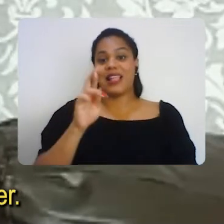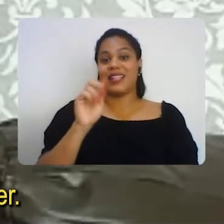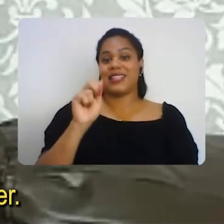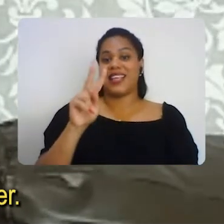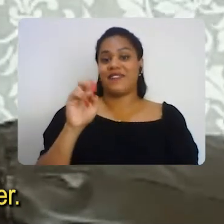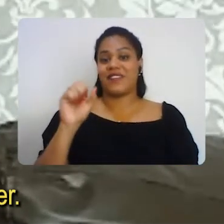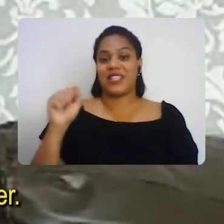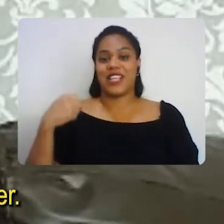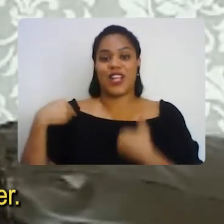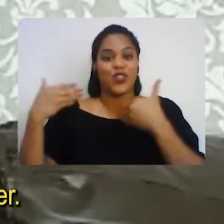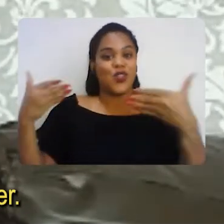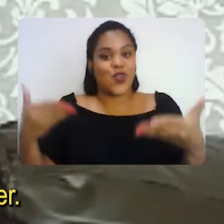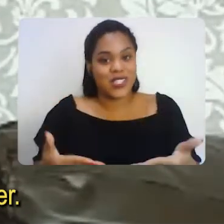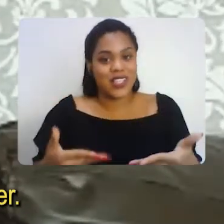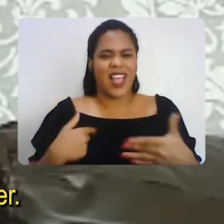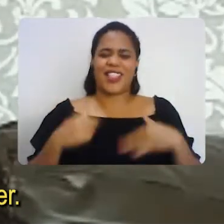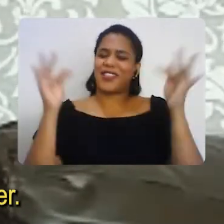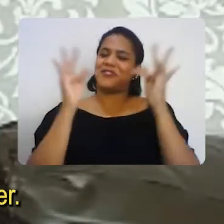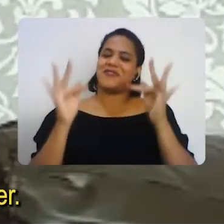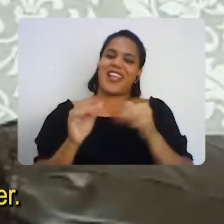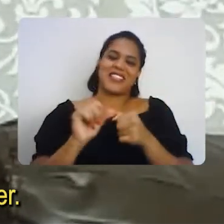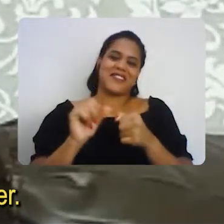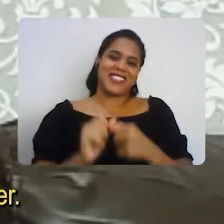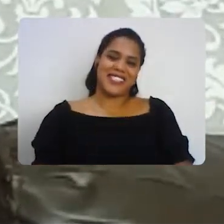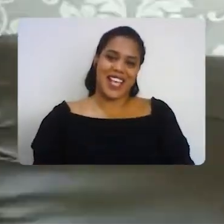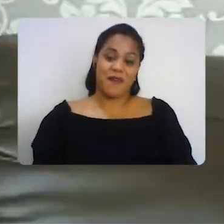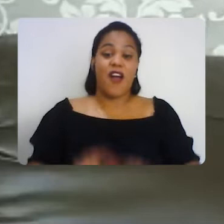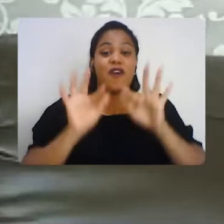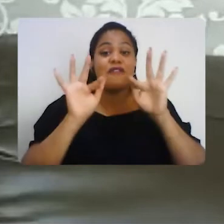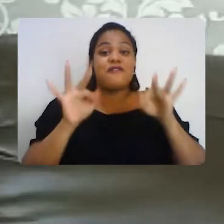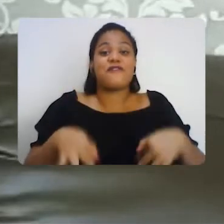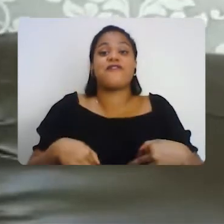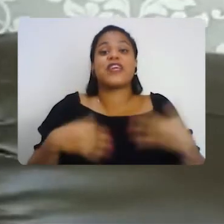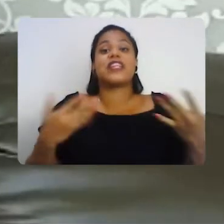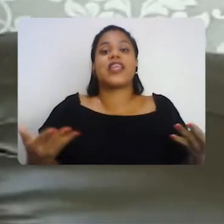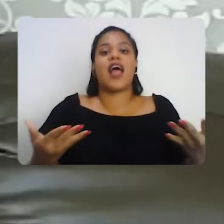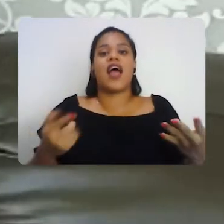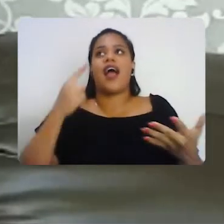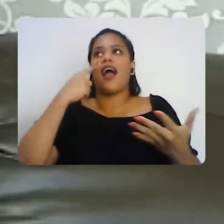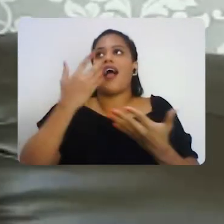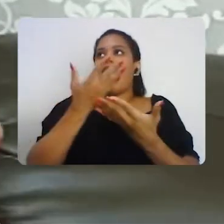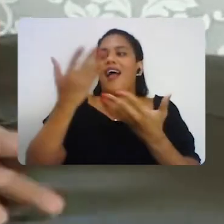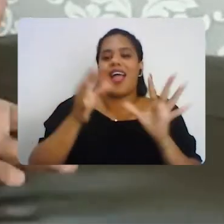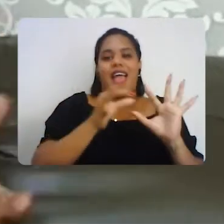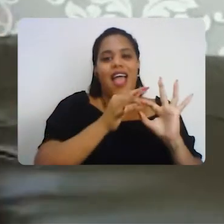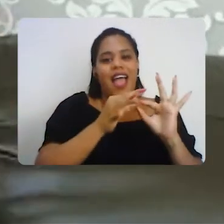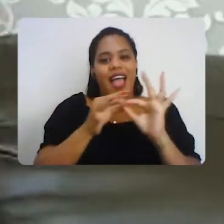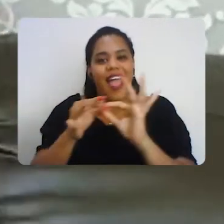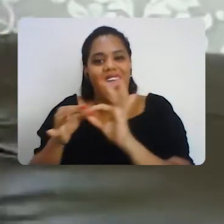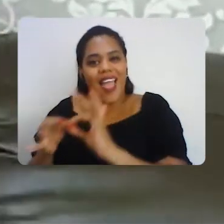trouxe até aqui. E estamos muito felizes em fazer. Para que no final tivéssemos essa